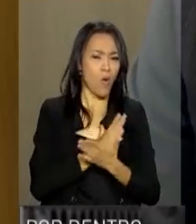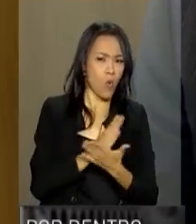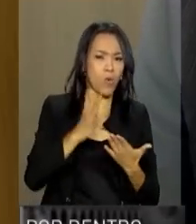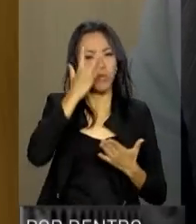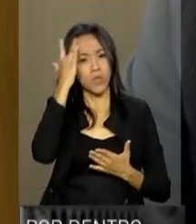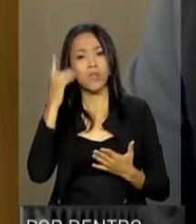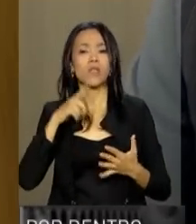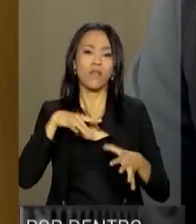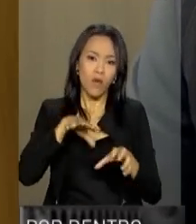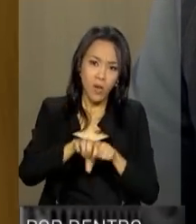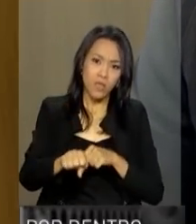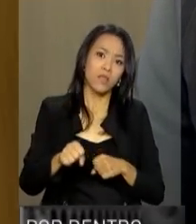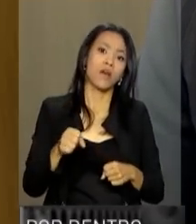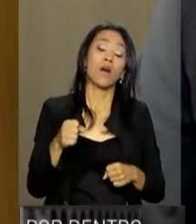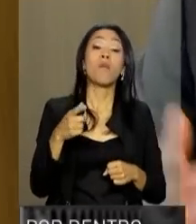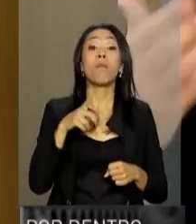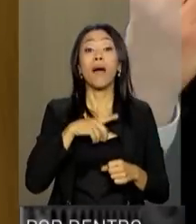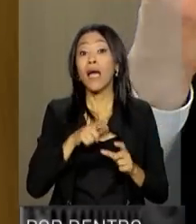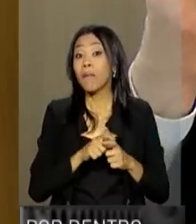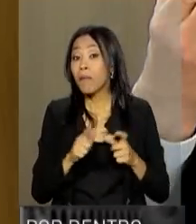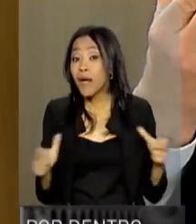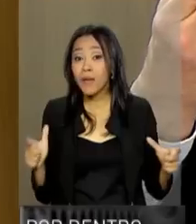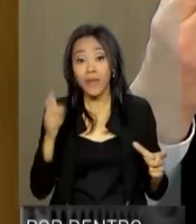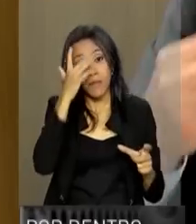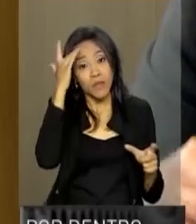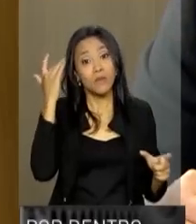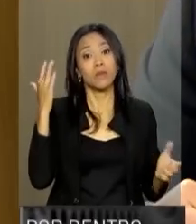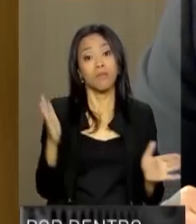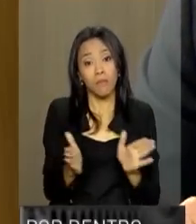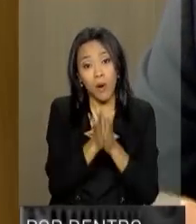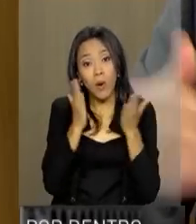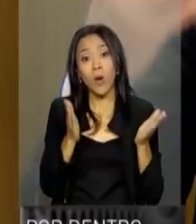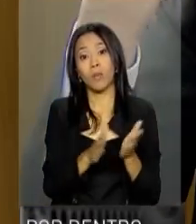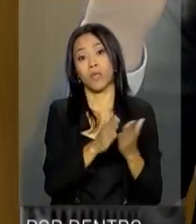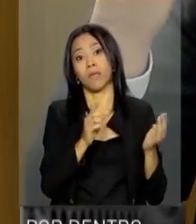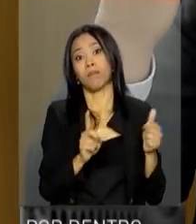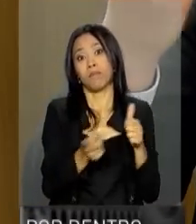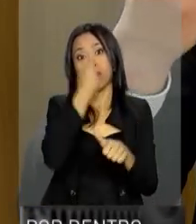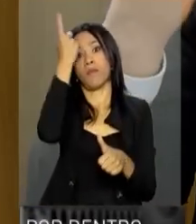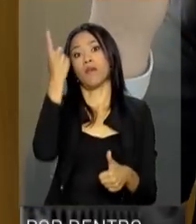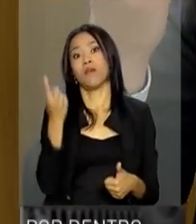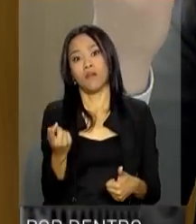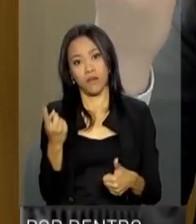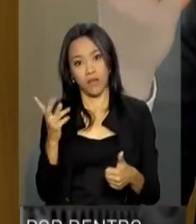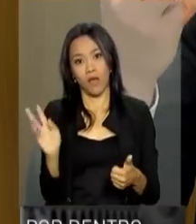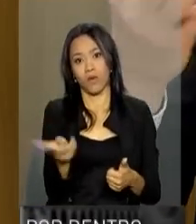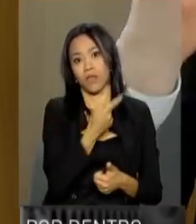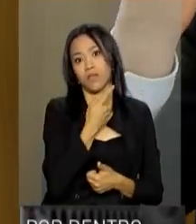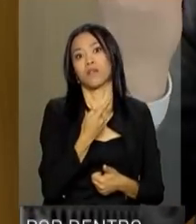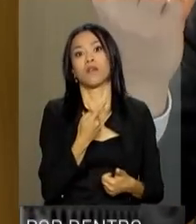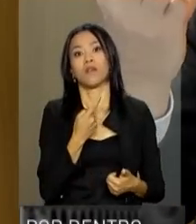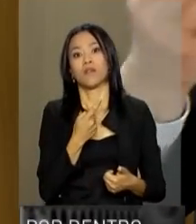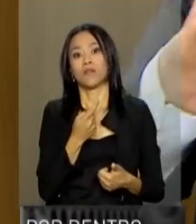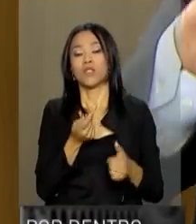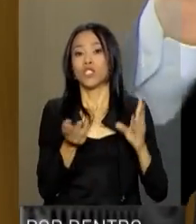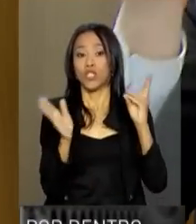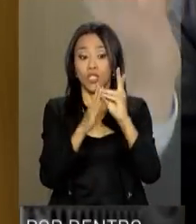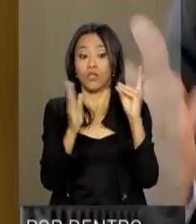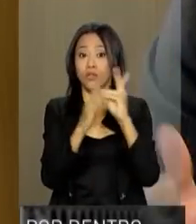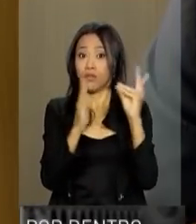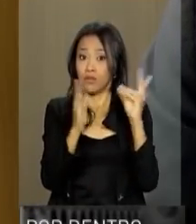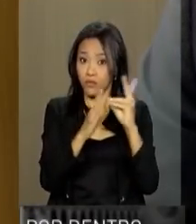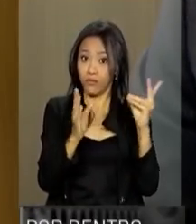não está entrando mas a maioria são pessoas pobres está acontecendo a primeira imigração praticamente forçada de indígenas da